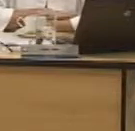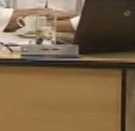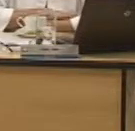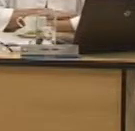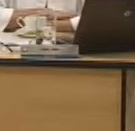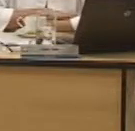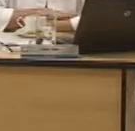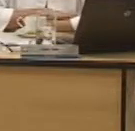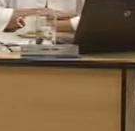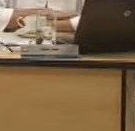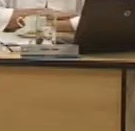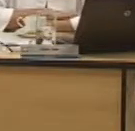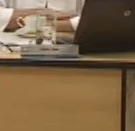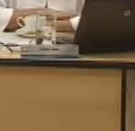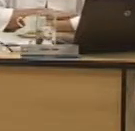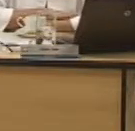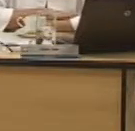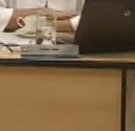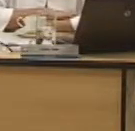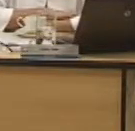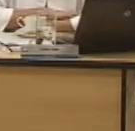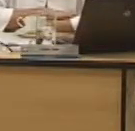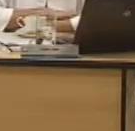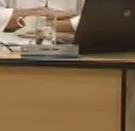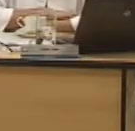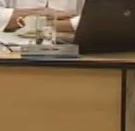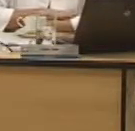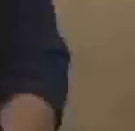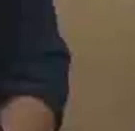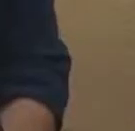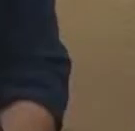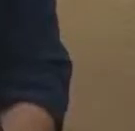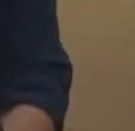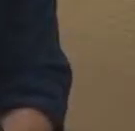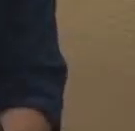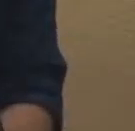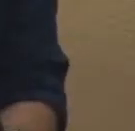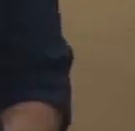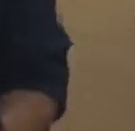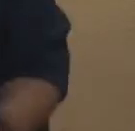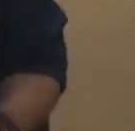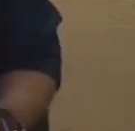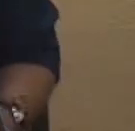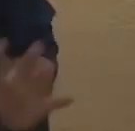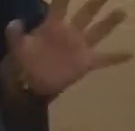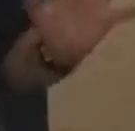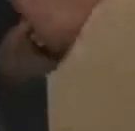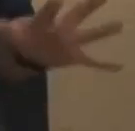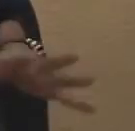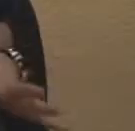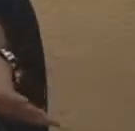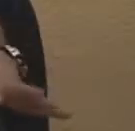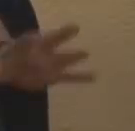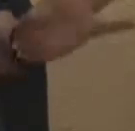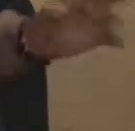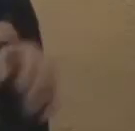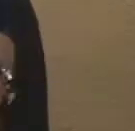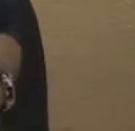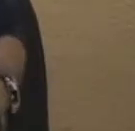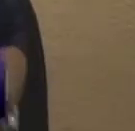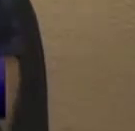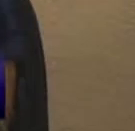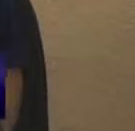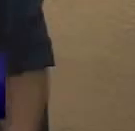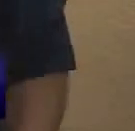importantíssimo que haja a lei de incentivo ao esporte, lógico. Tudo que for incentivo é importante, mas eu aproveito essa deixa e a